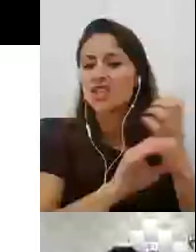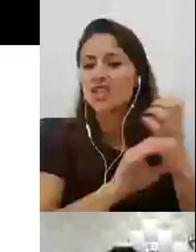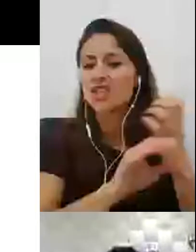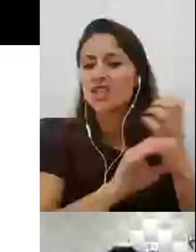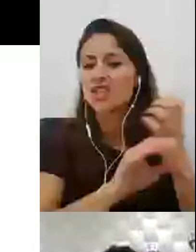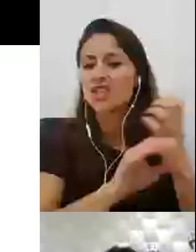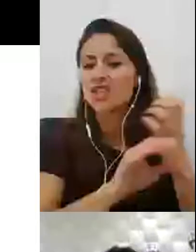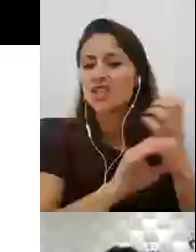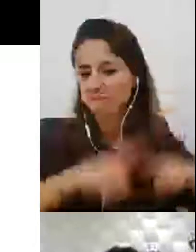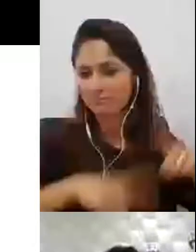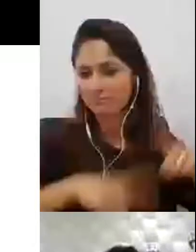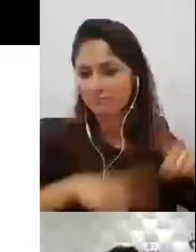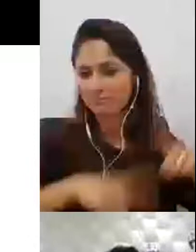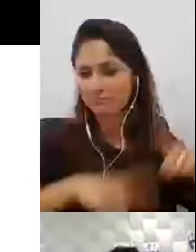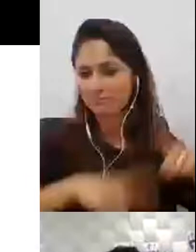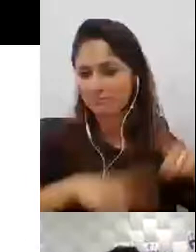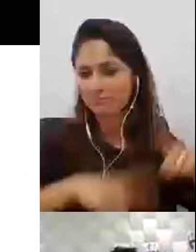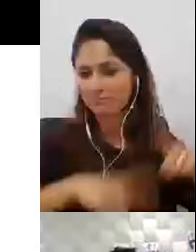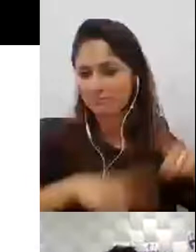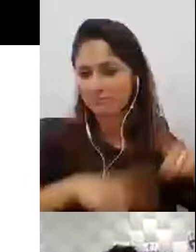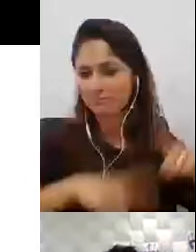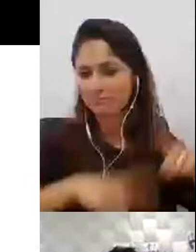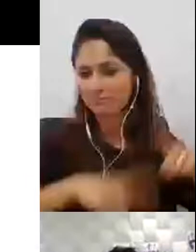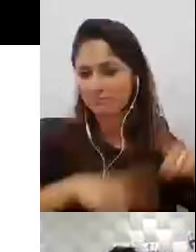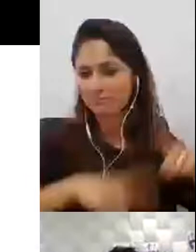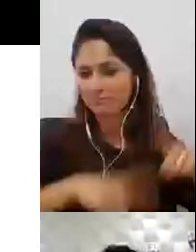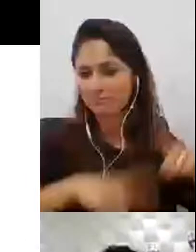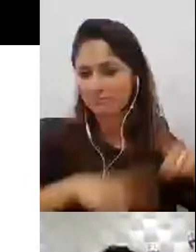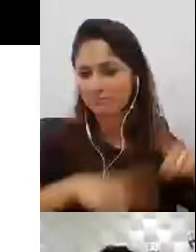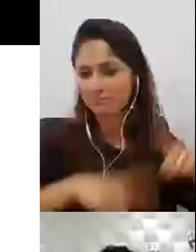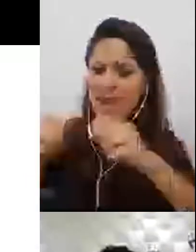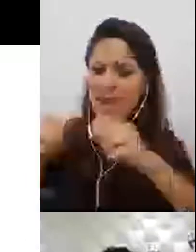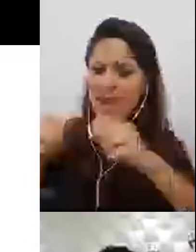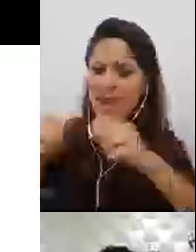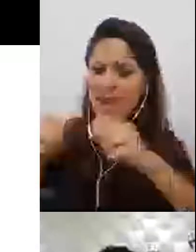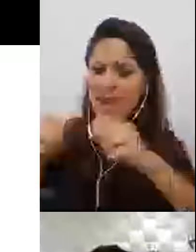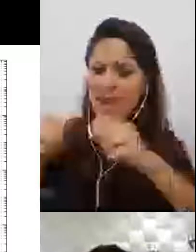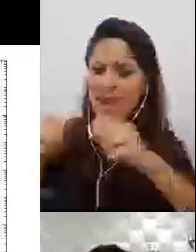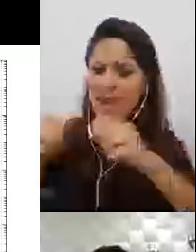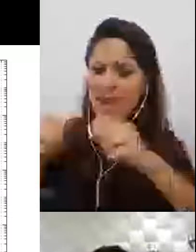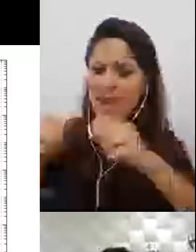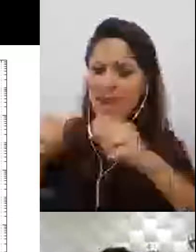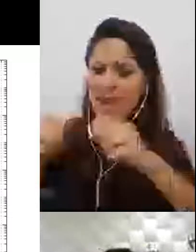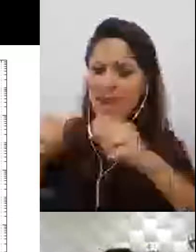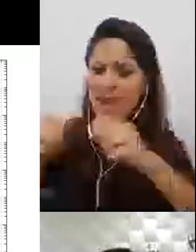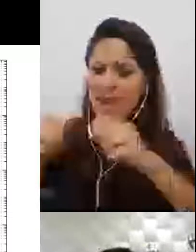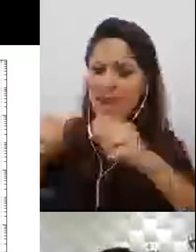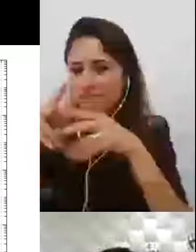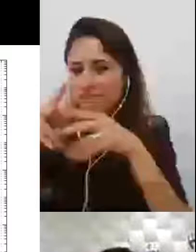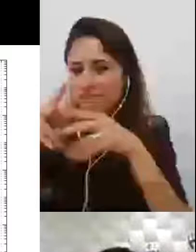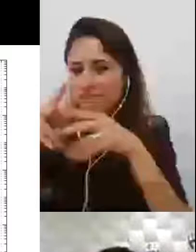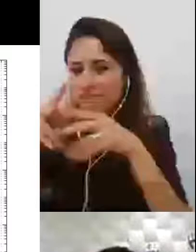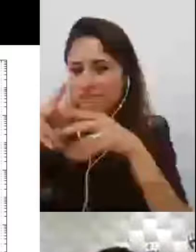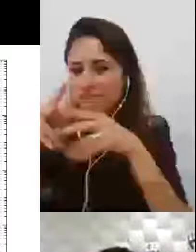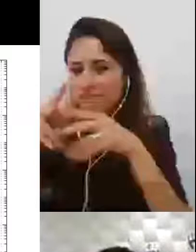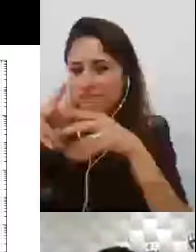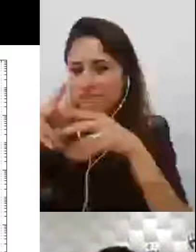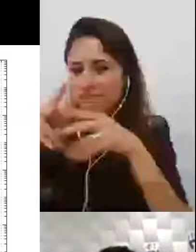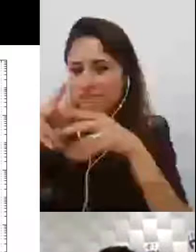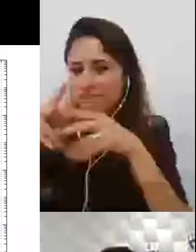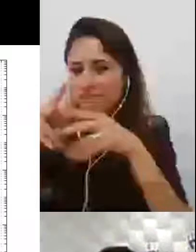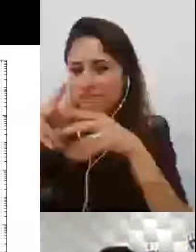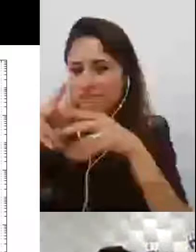clientes, as montadoras, e as montadoras consigam colocar os produtos em linha. Então, essas informações